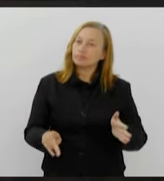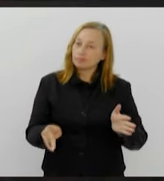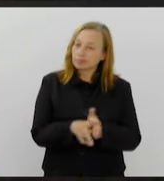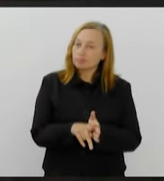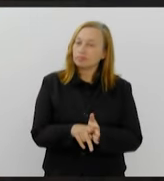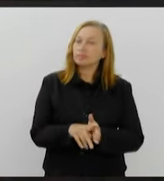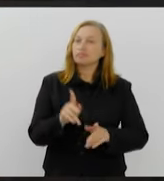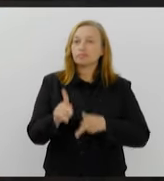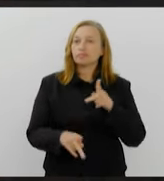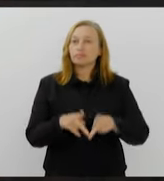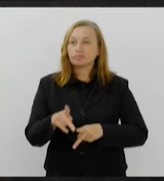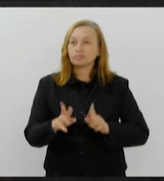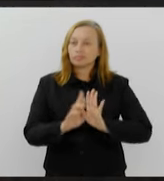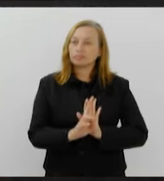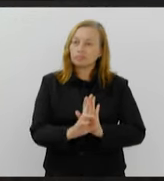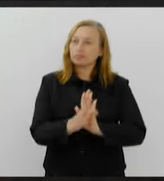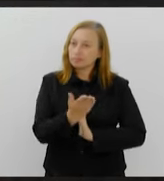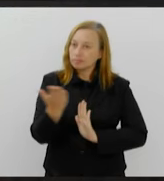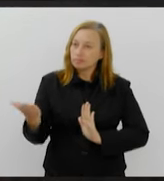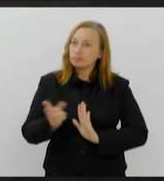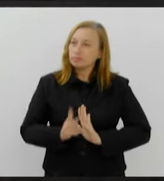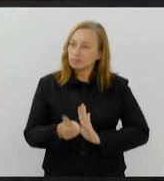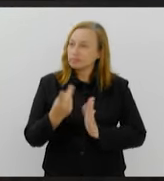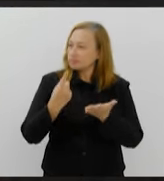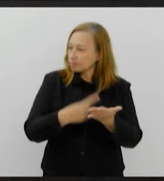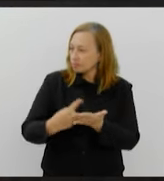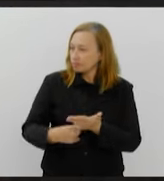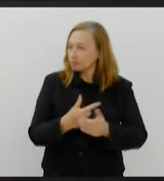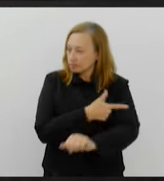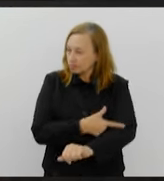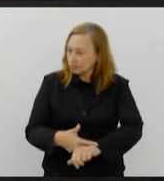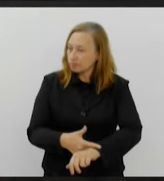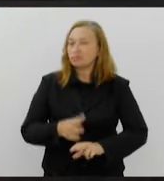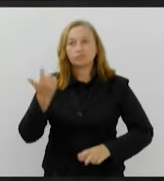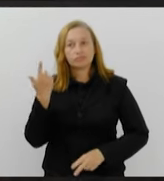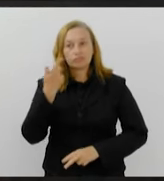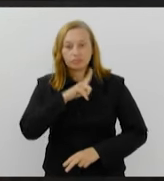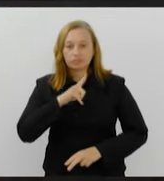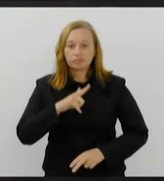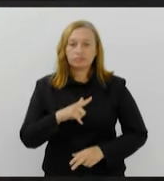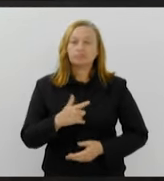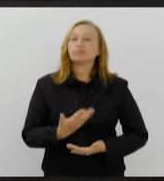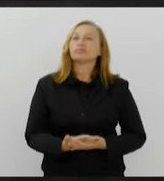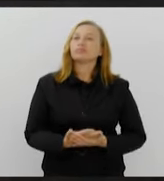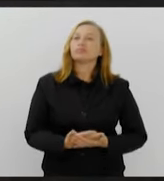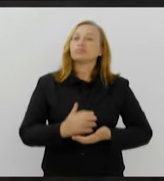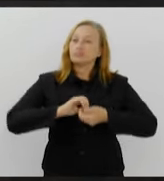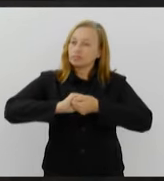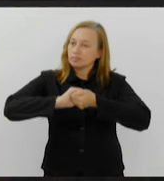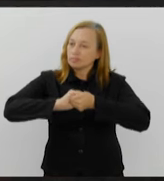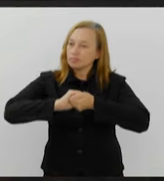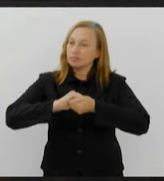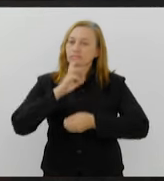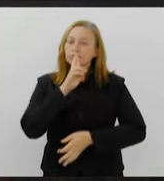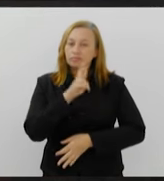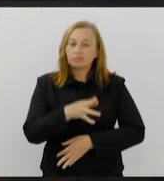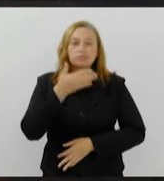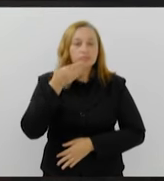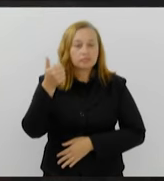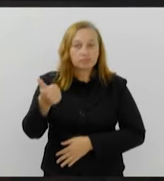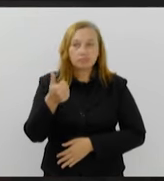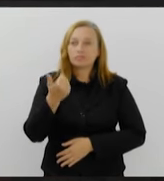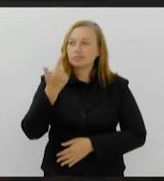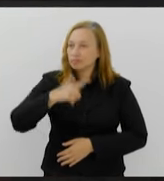representar vocês e sempre com bom acordo com boa educação a gente consegue com as mãos dadas chegar a um resultado melhor